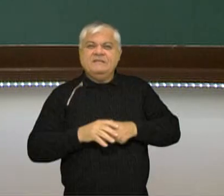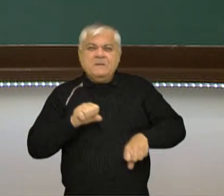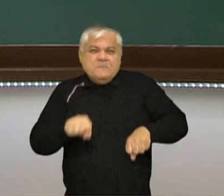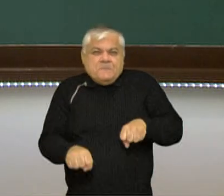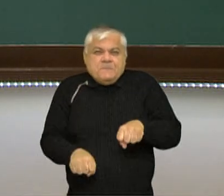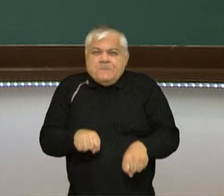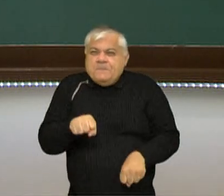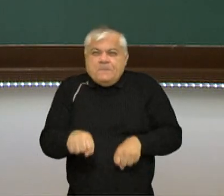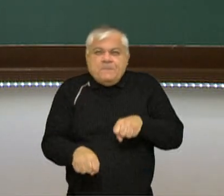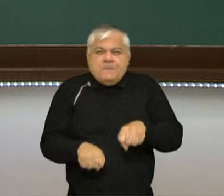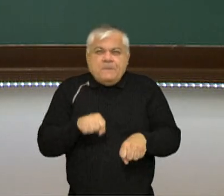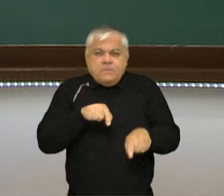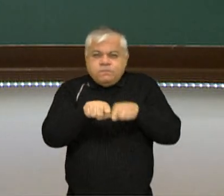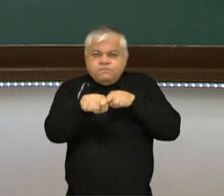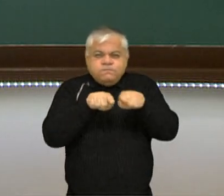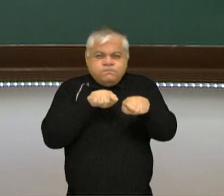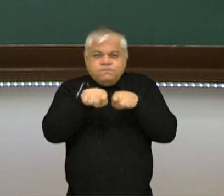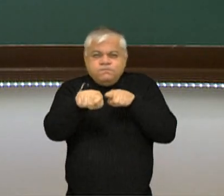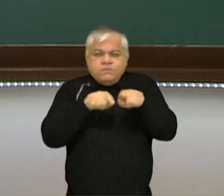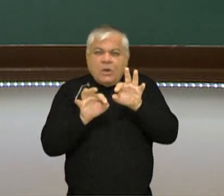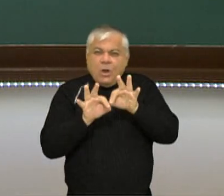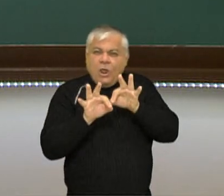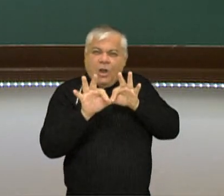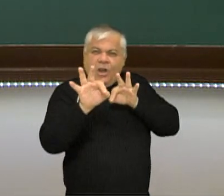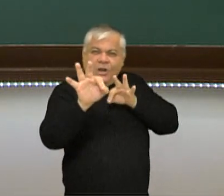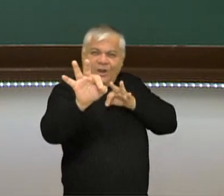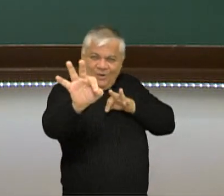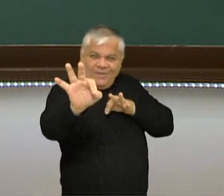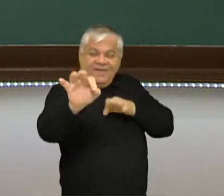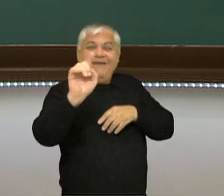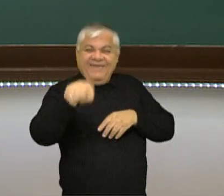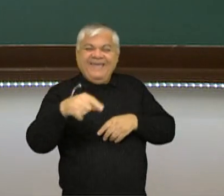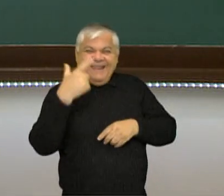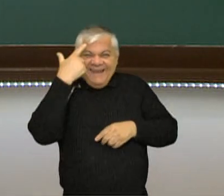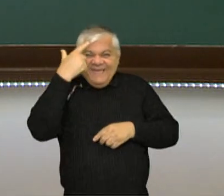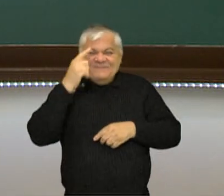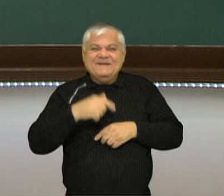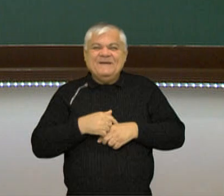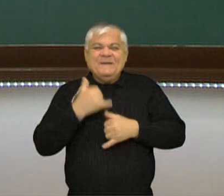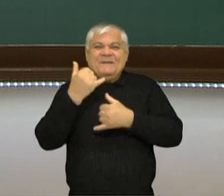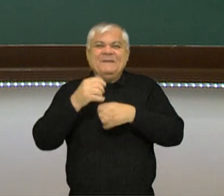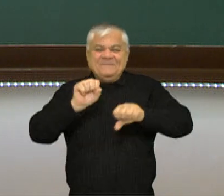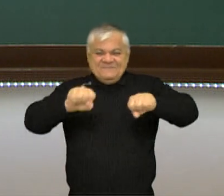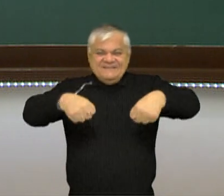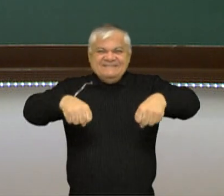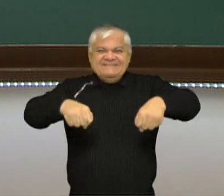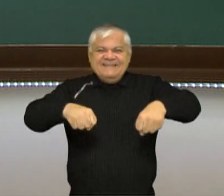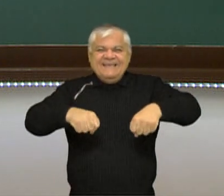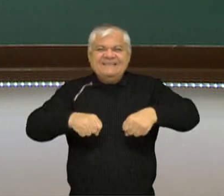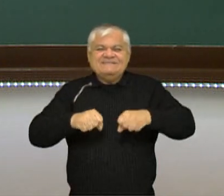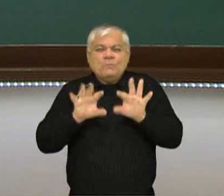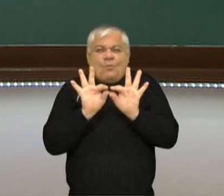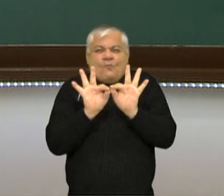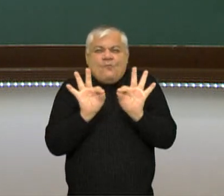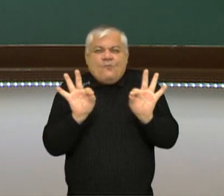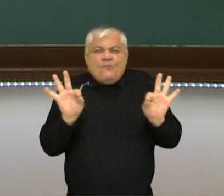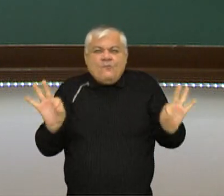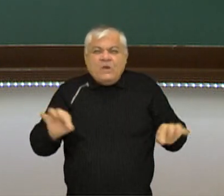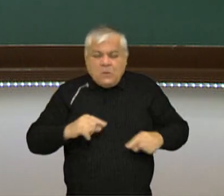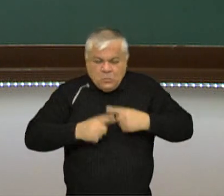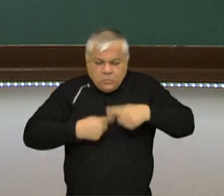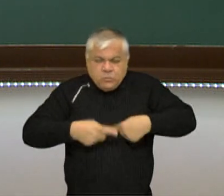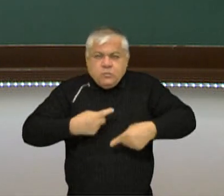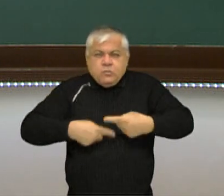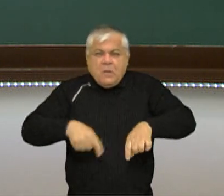provas de longa distância feitas com aquela bicicleta modelo Speed, aquela de alta velocidade,